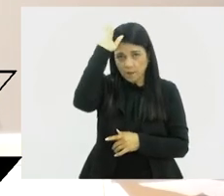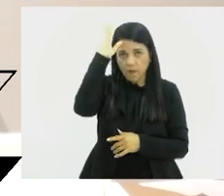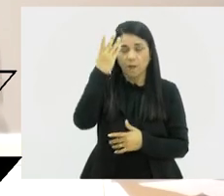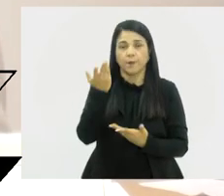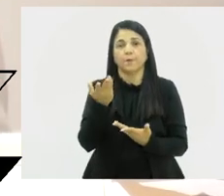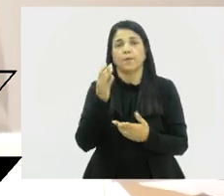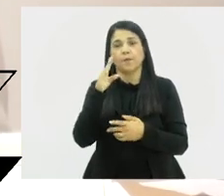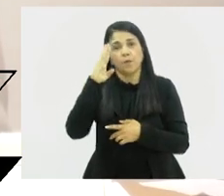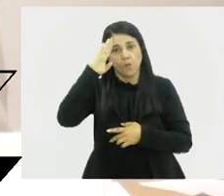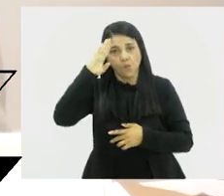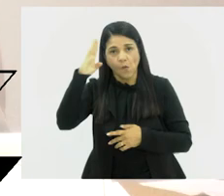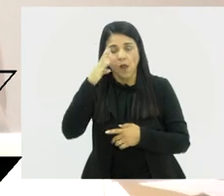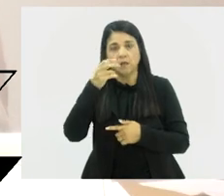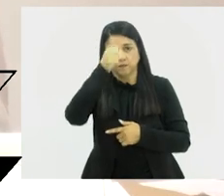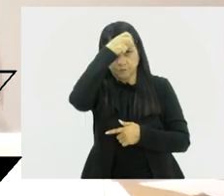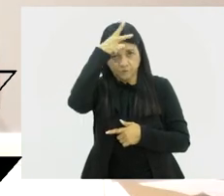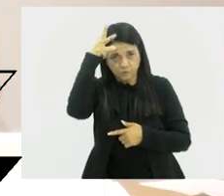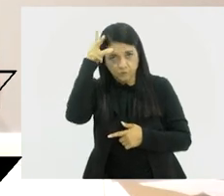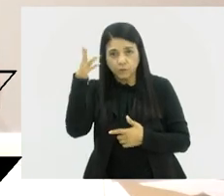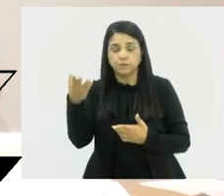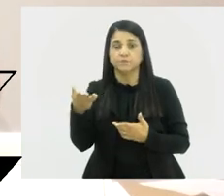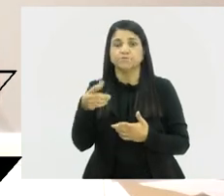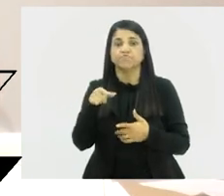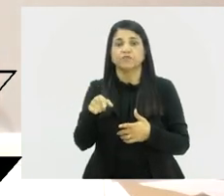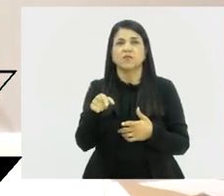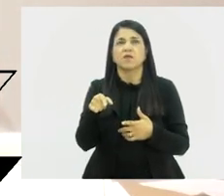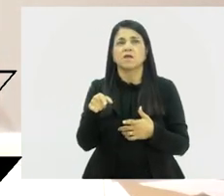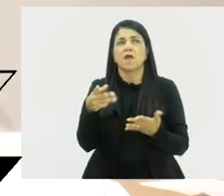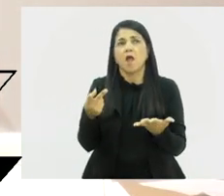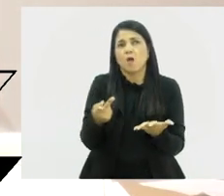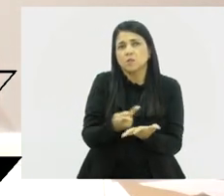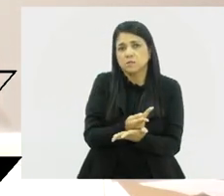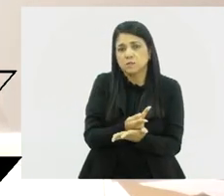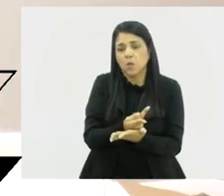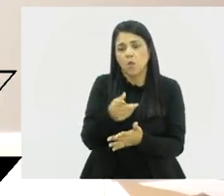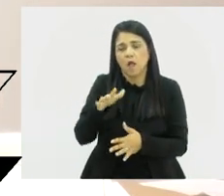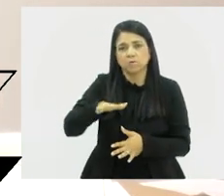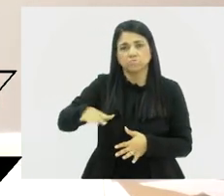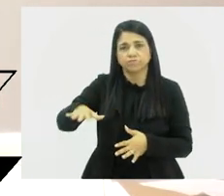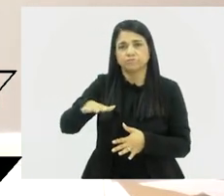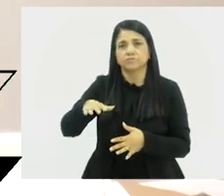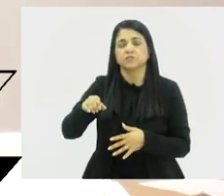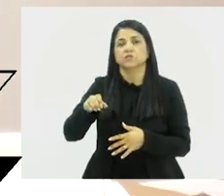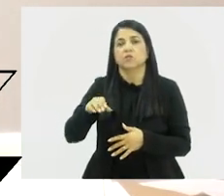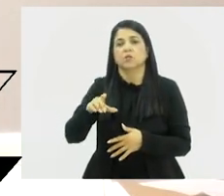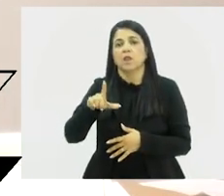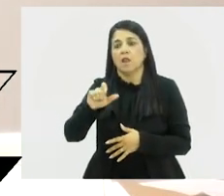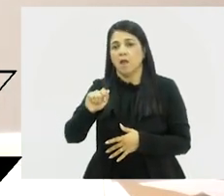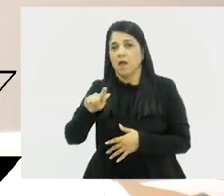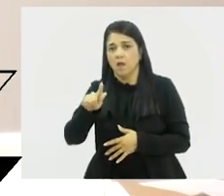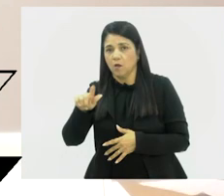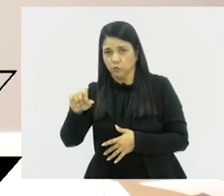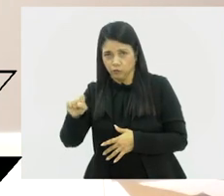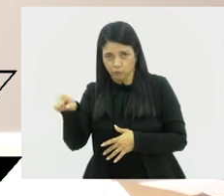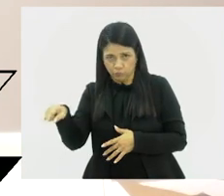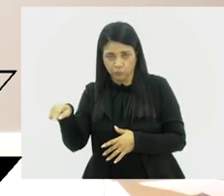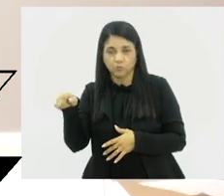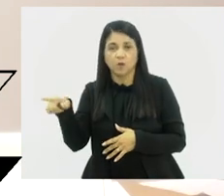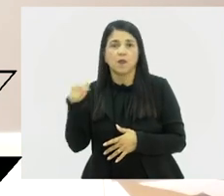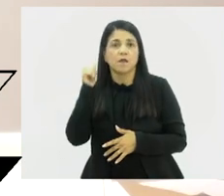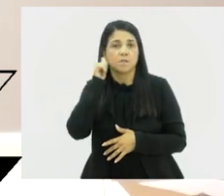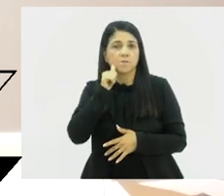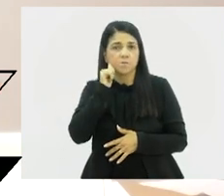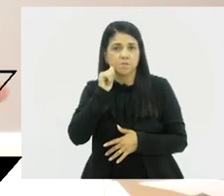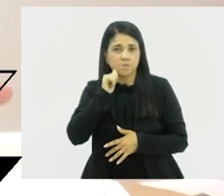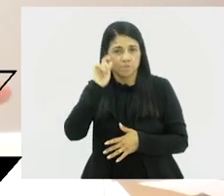Quando tem um incidente como esse, que aconteceu agora na região dos Lagos, aquela escritora perdeu um braço, aquela coisa, todos